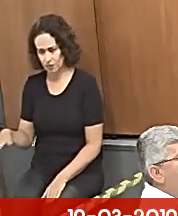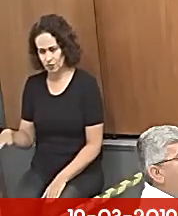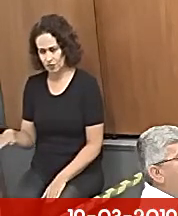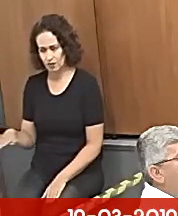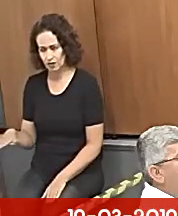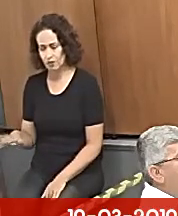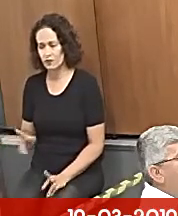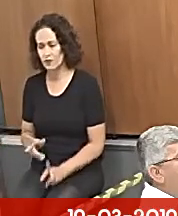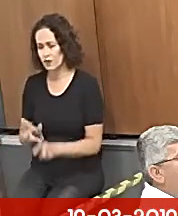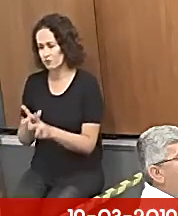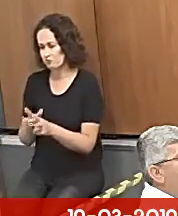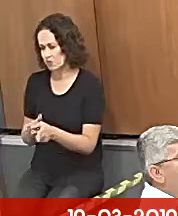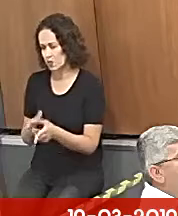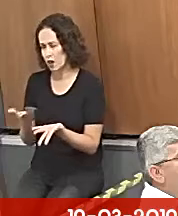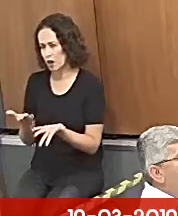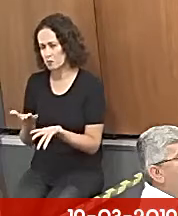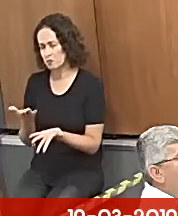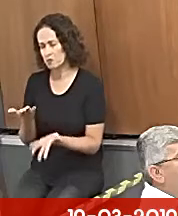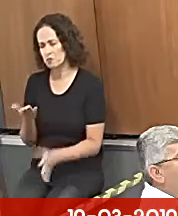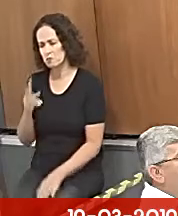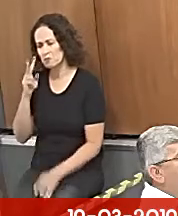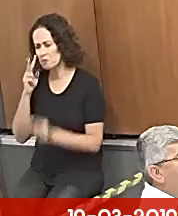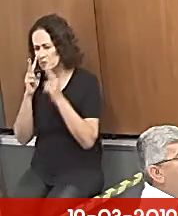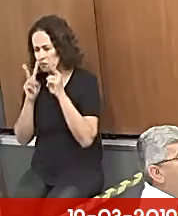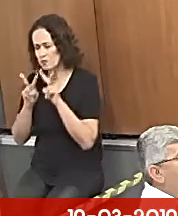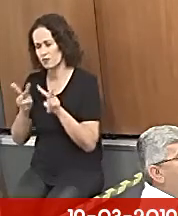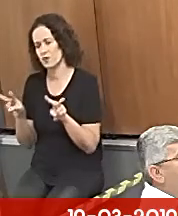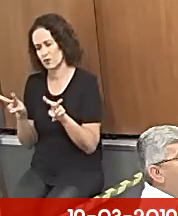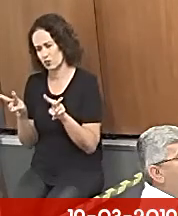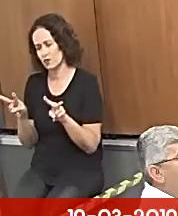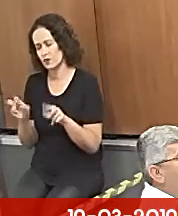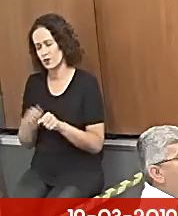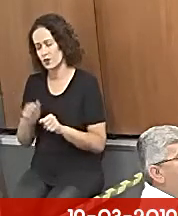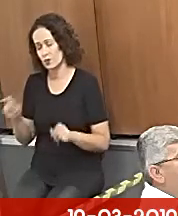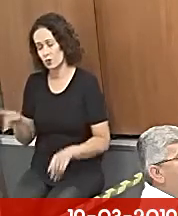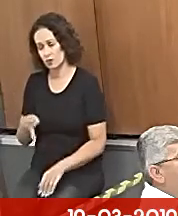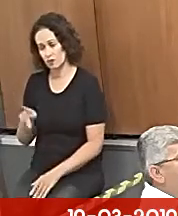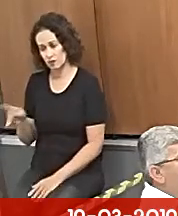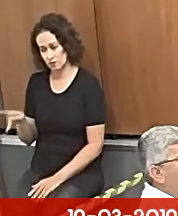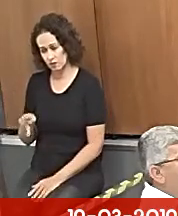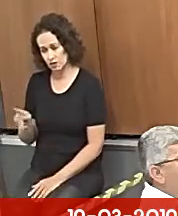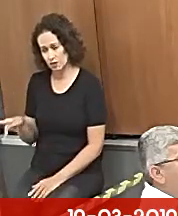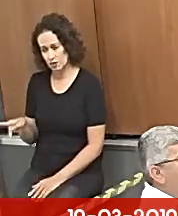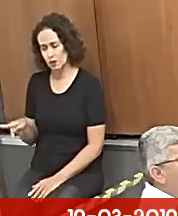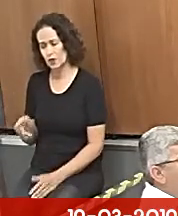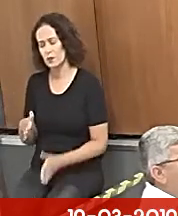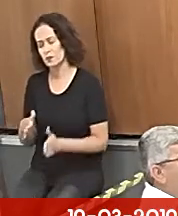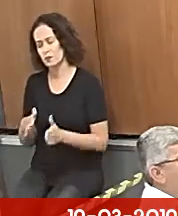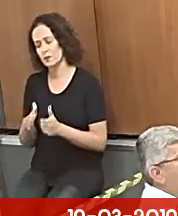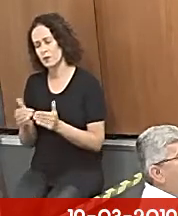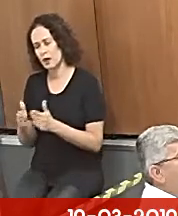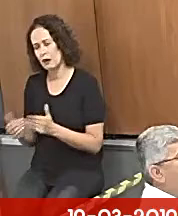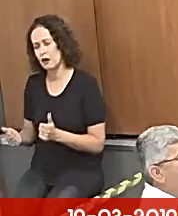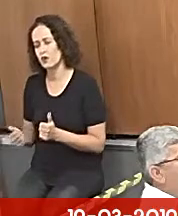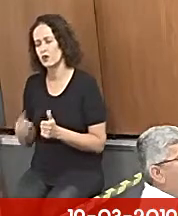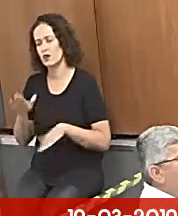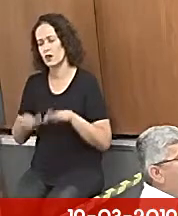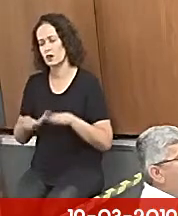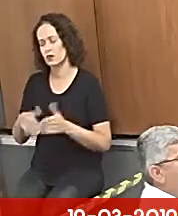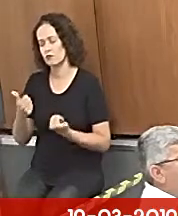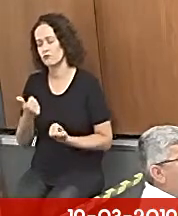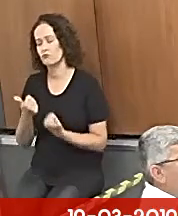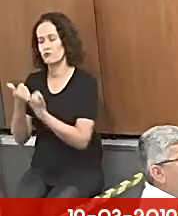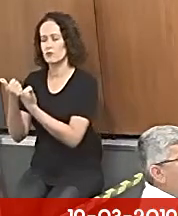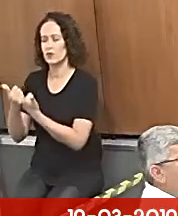como ouvinte com professores às vezes o professor pede para ser professor de apoio para apoiar esse aluno cego ele não